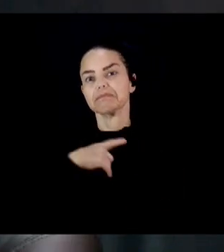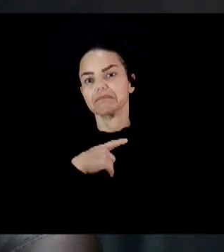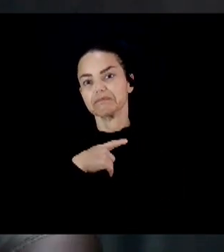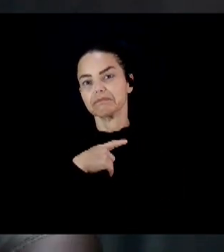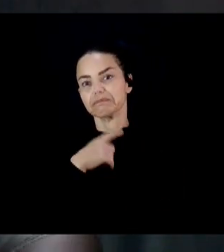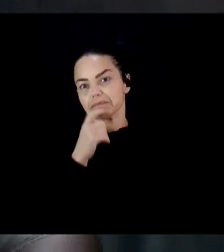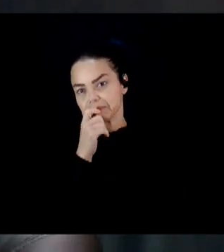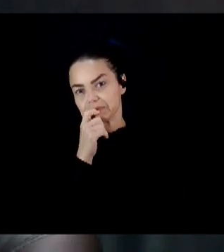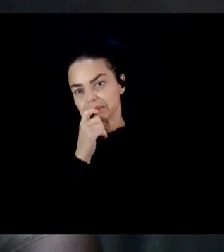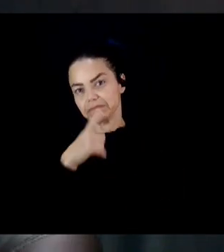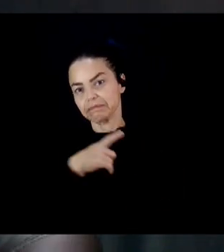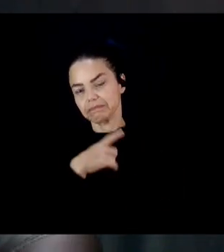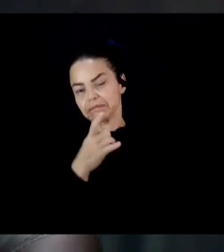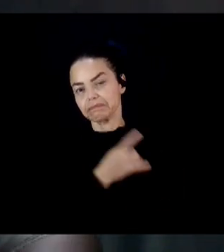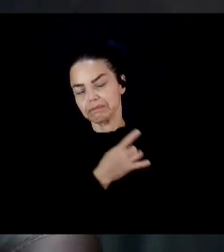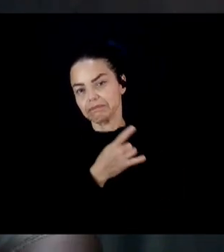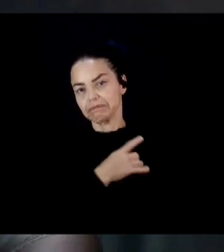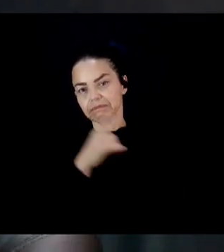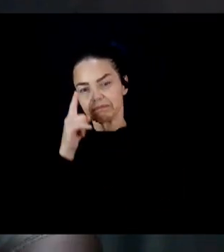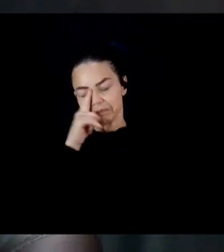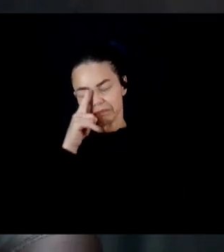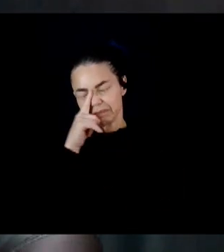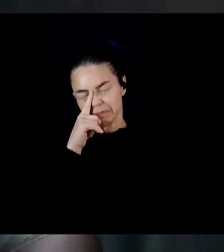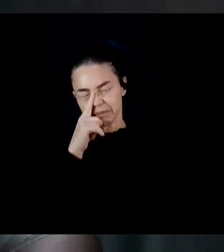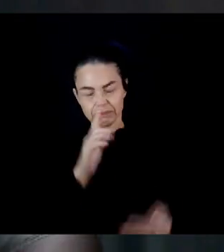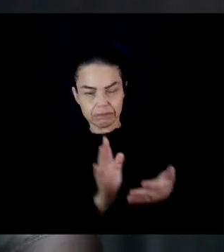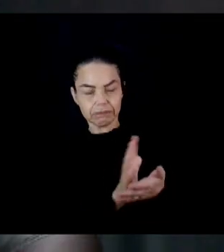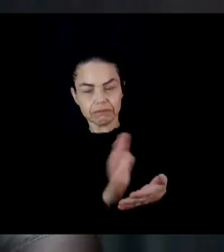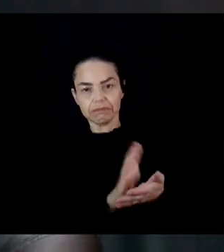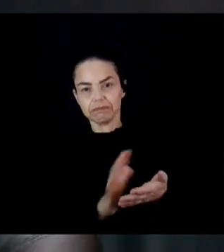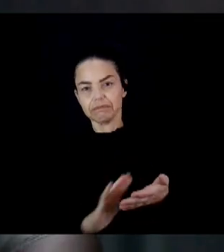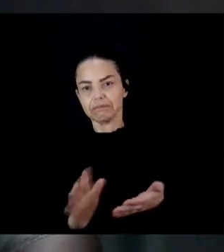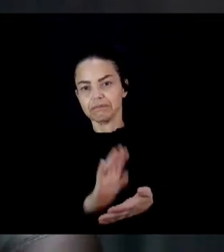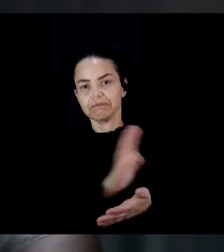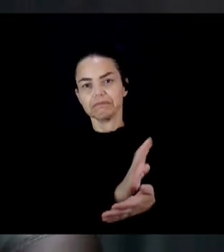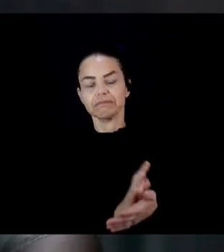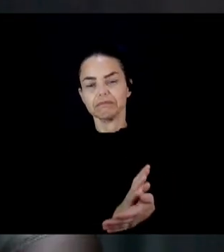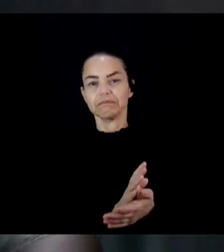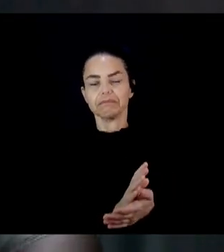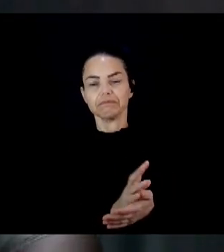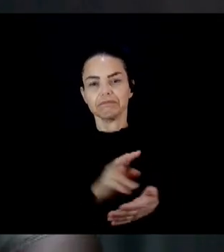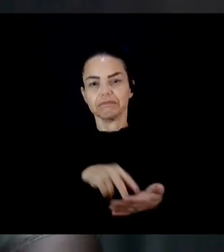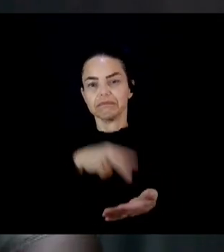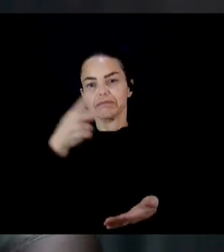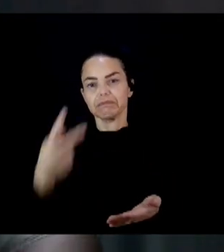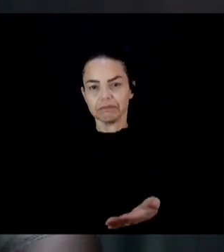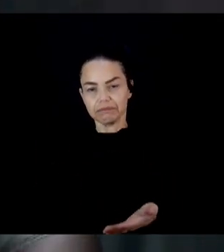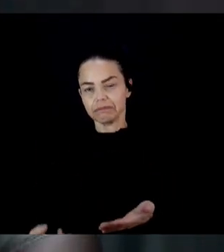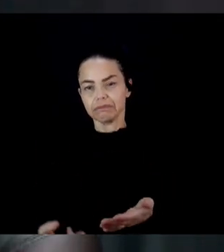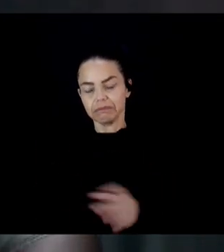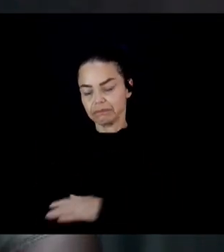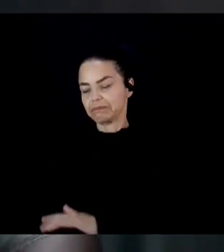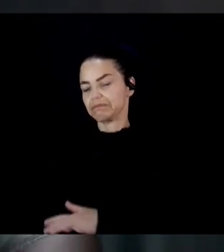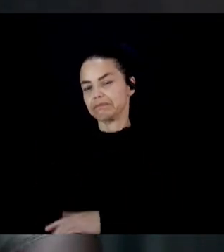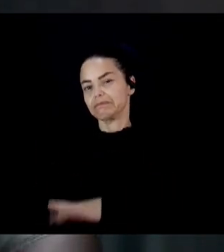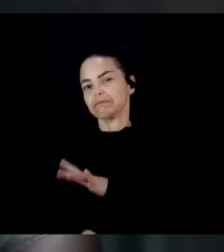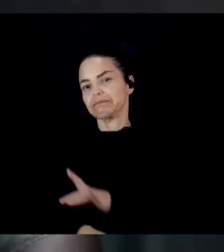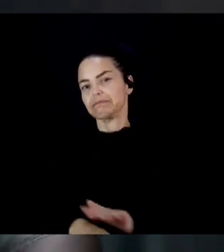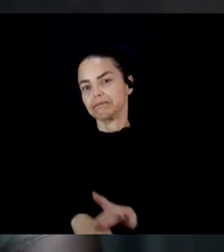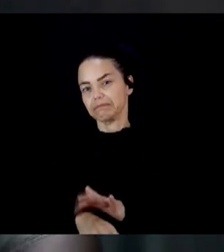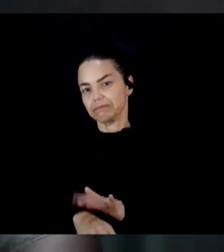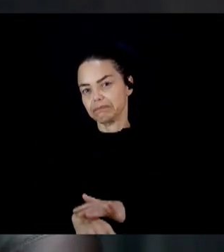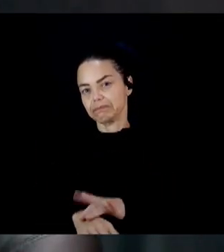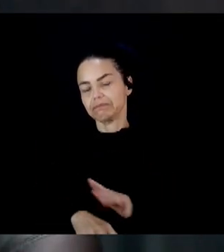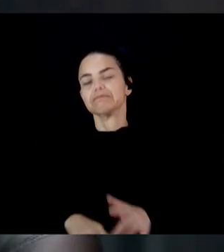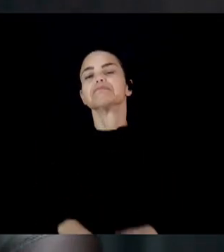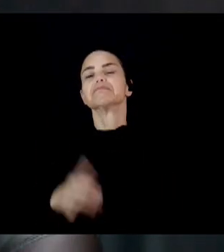eu tenho medo que a minha mãe vai lavar a louça, caia, quebre o copo e machuque o braço. Uhum. Assim, acidentes acontecem,